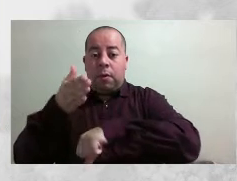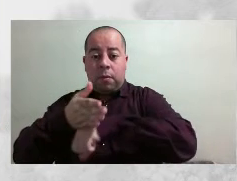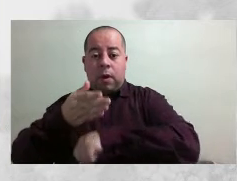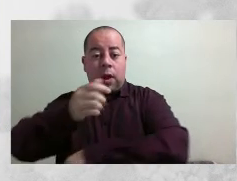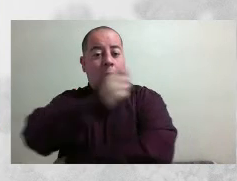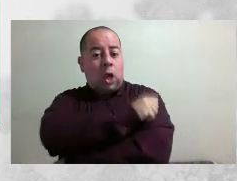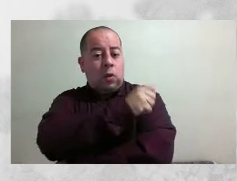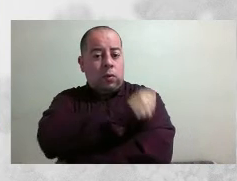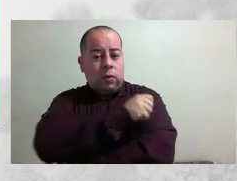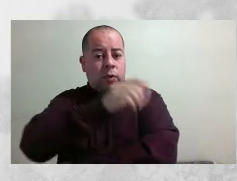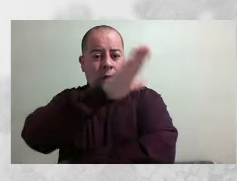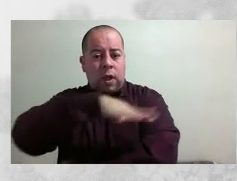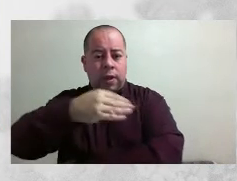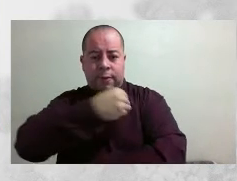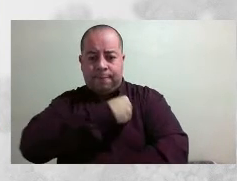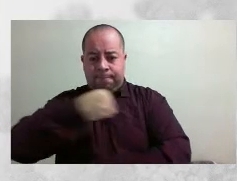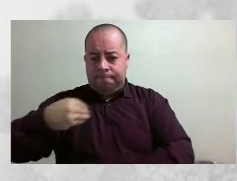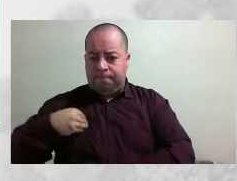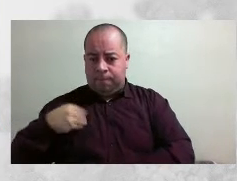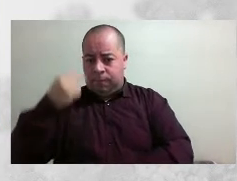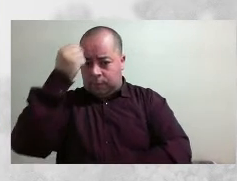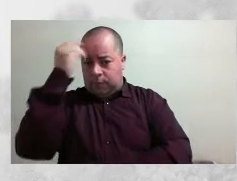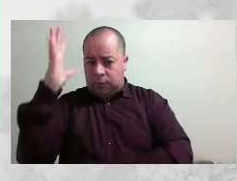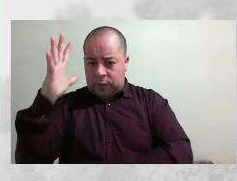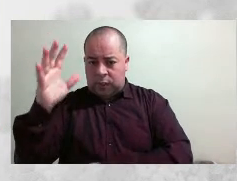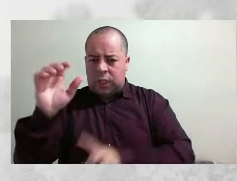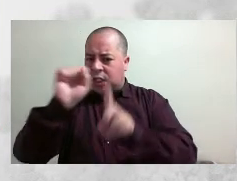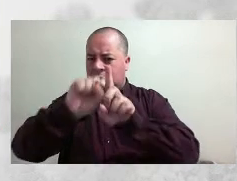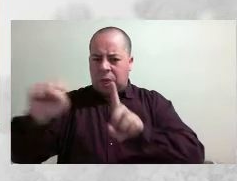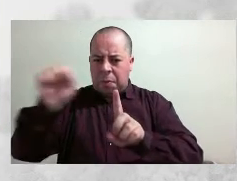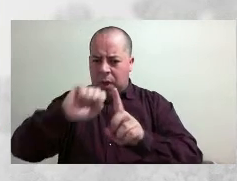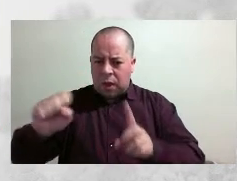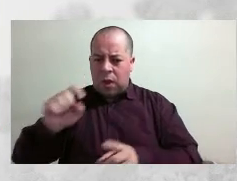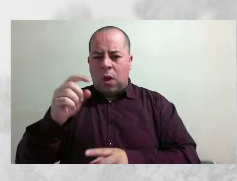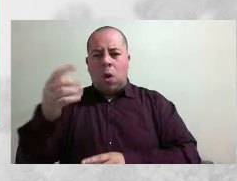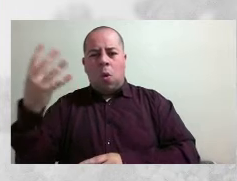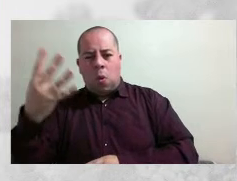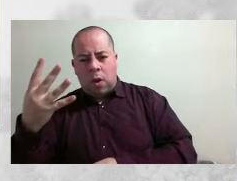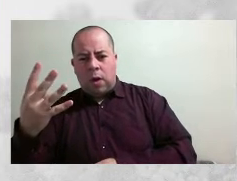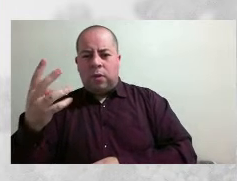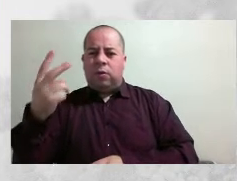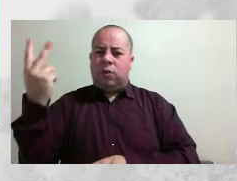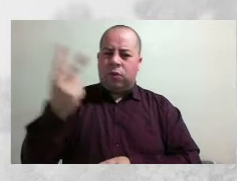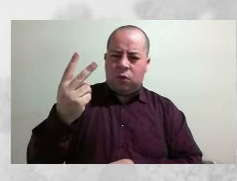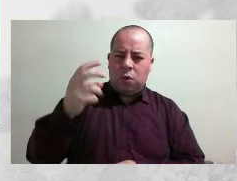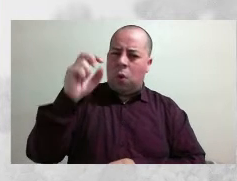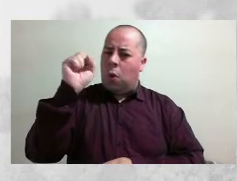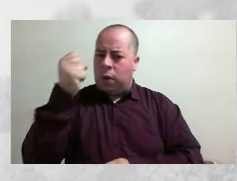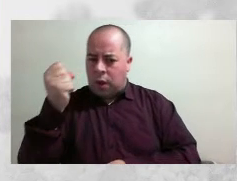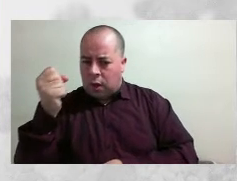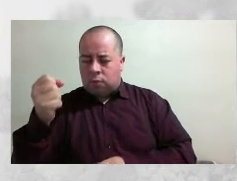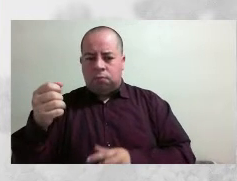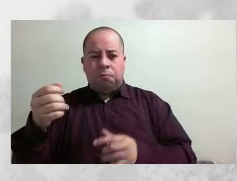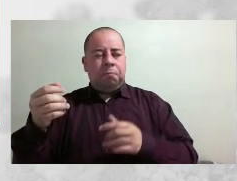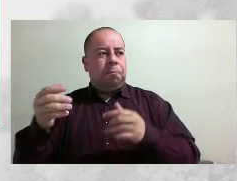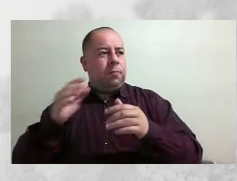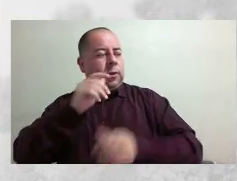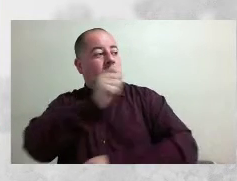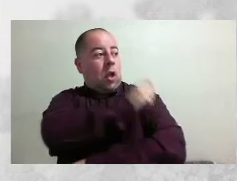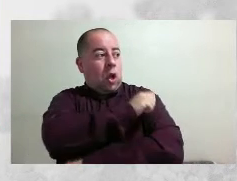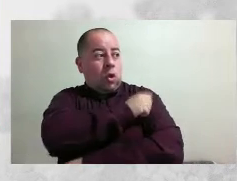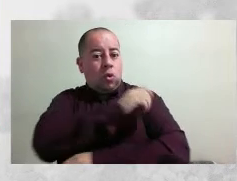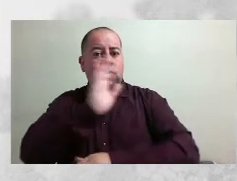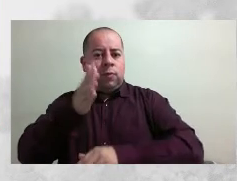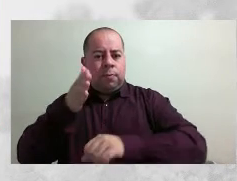participando os acadêmicos do curso de medicina da Unipampa, dos vários semestres, quarto semestre, segundo semestre, oitavo semestre.